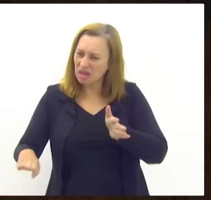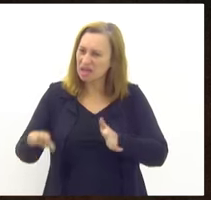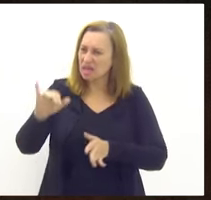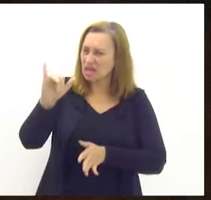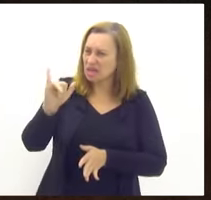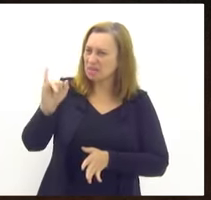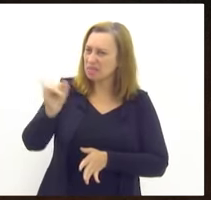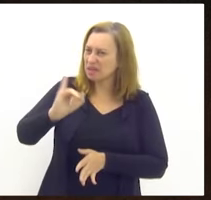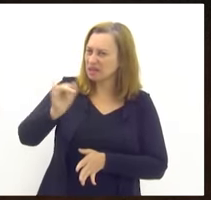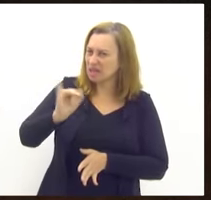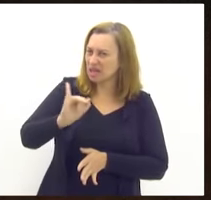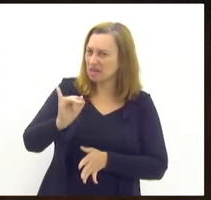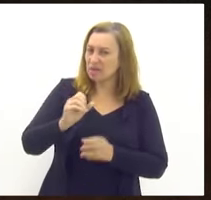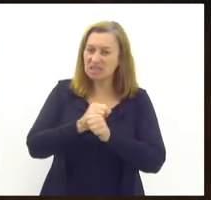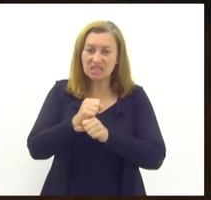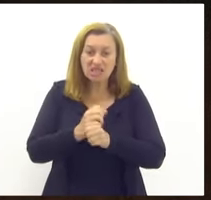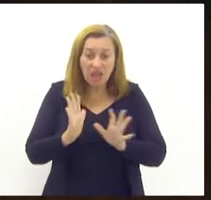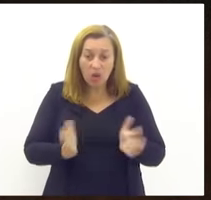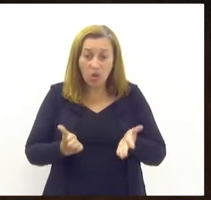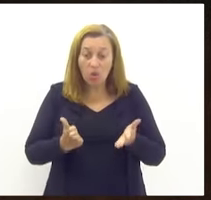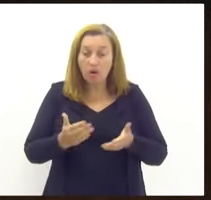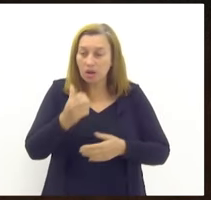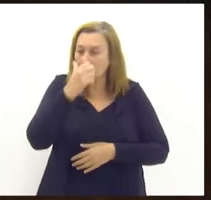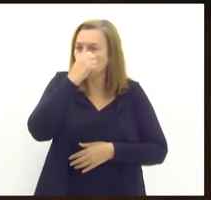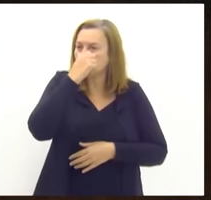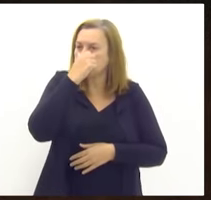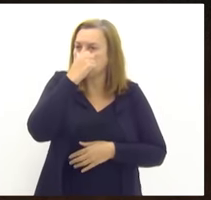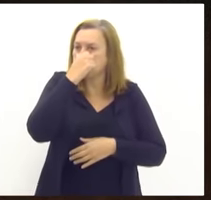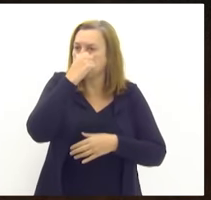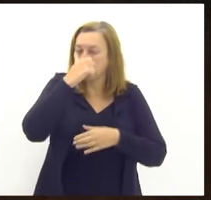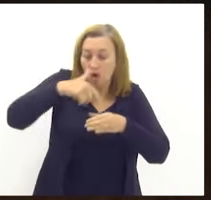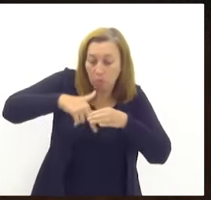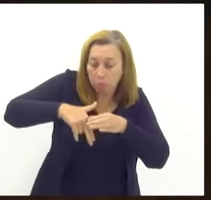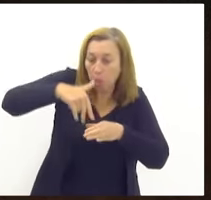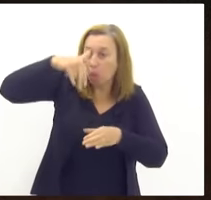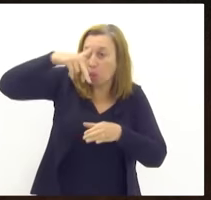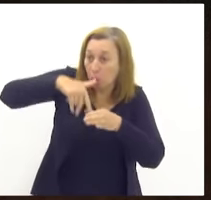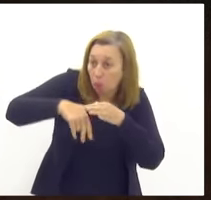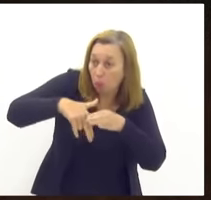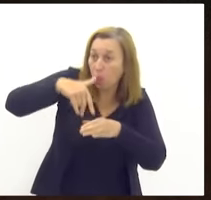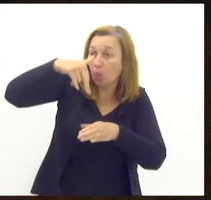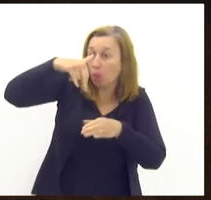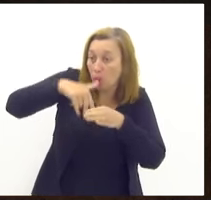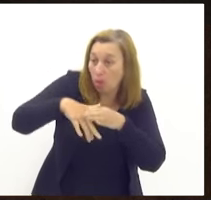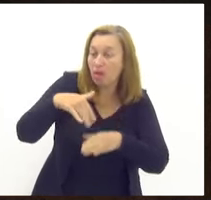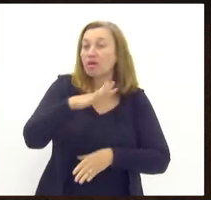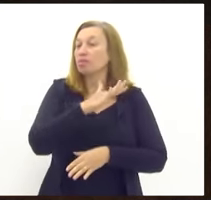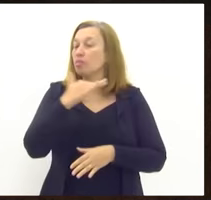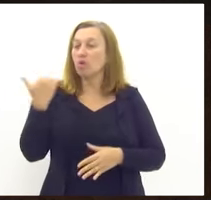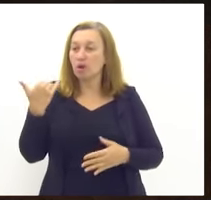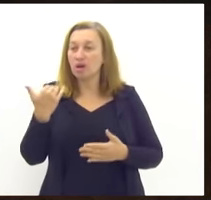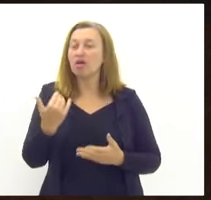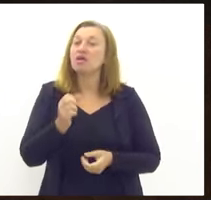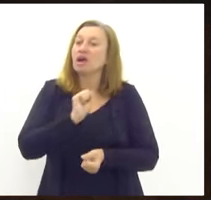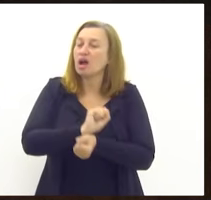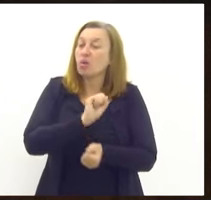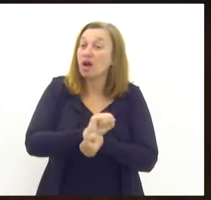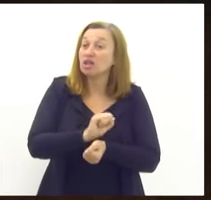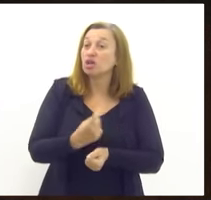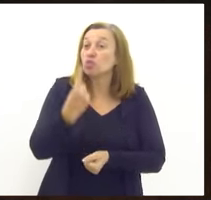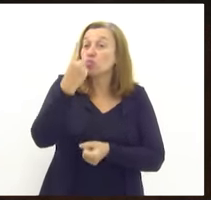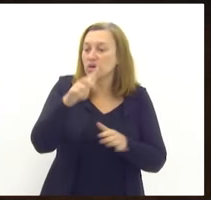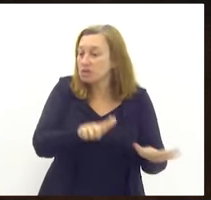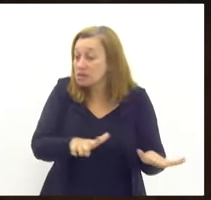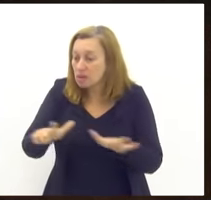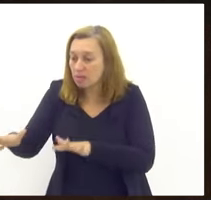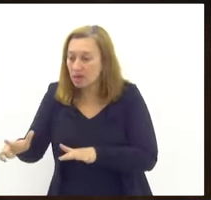ano então a família sofreu muito com isso ficamos uma semana esperando a notícia do corpo do